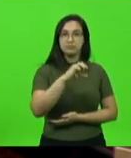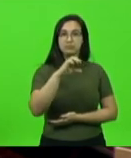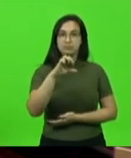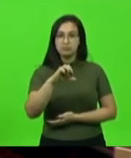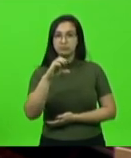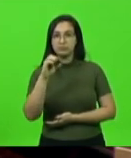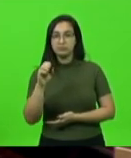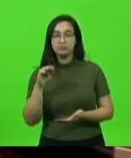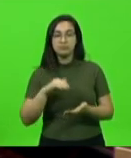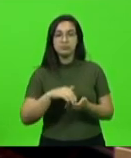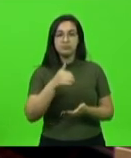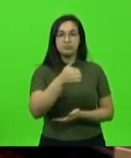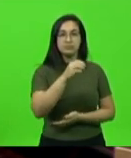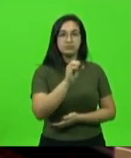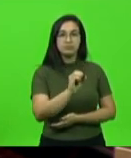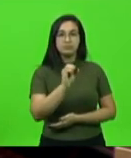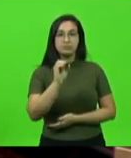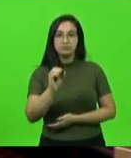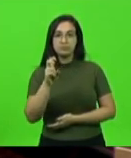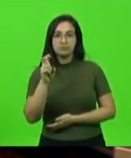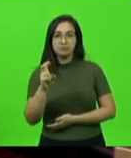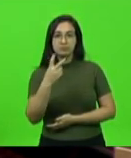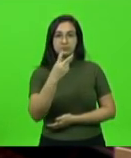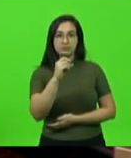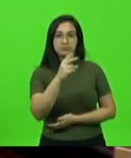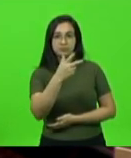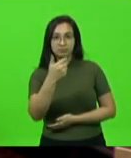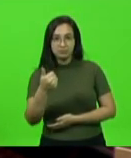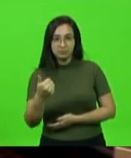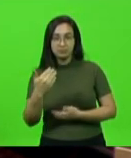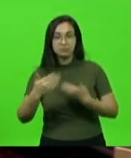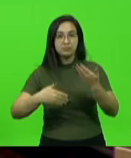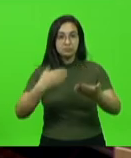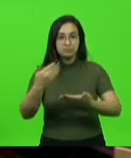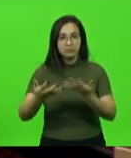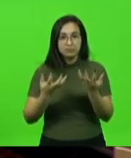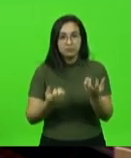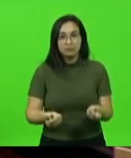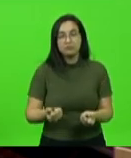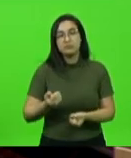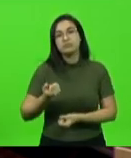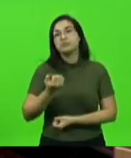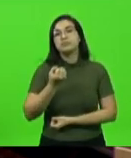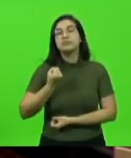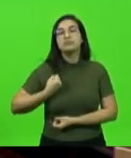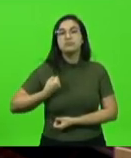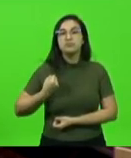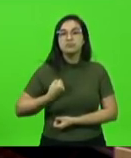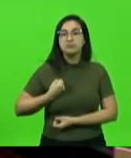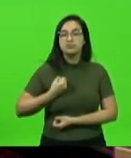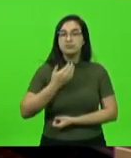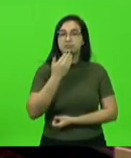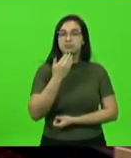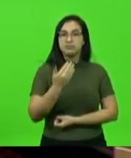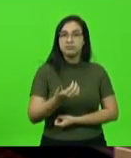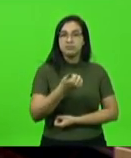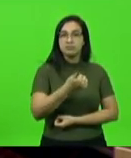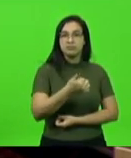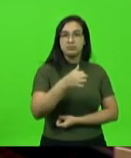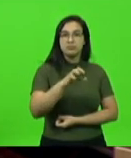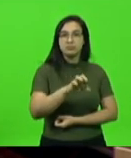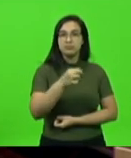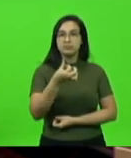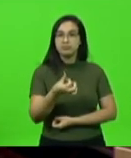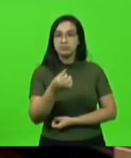2021. Na sequência, o senhor presidente deferiu os requerimentos números 1960 a 1968 de 2021